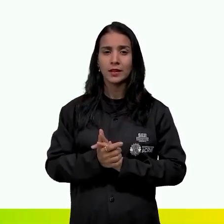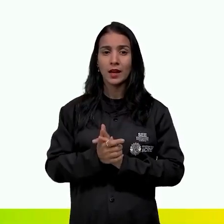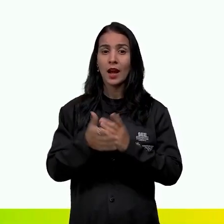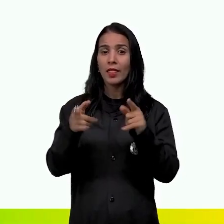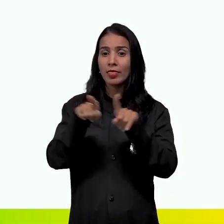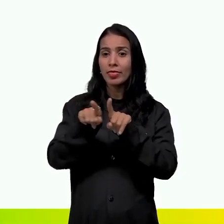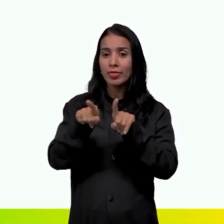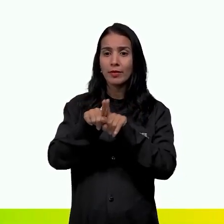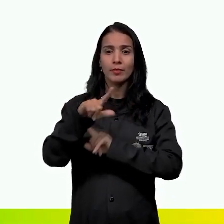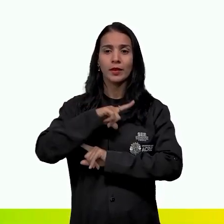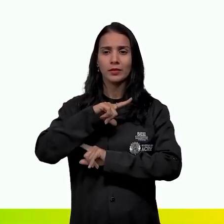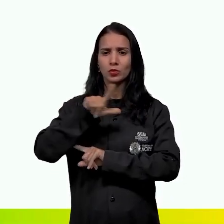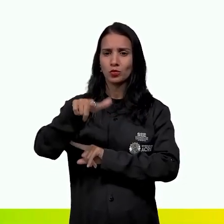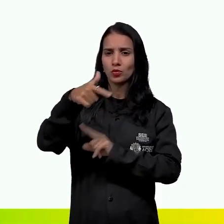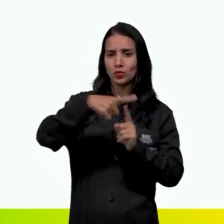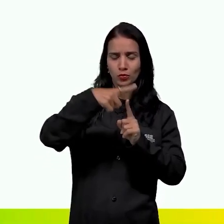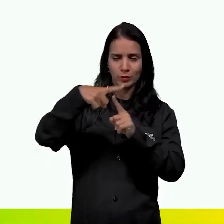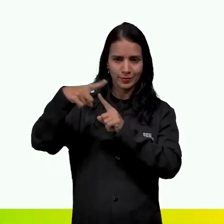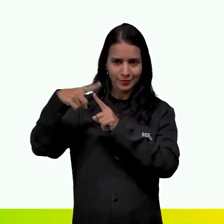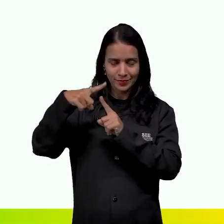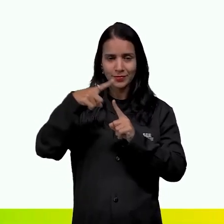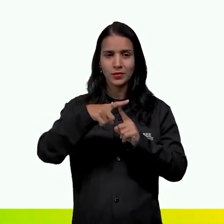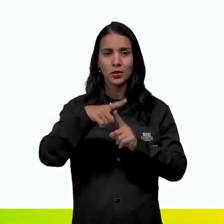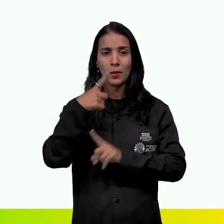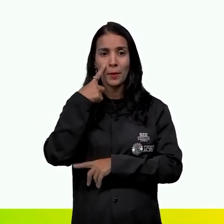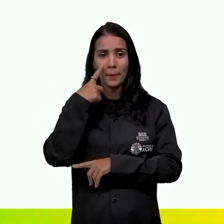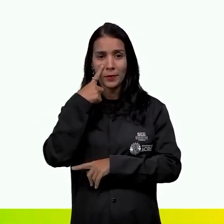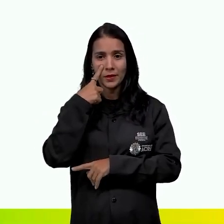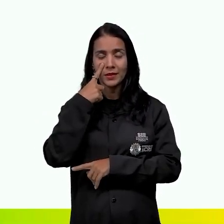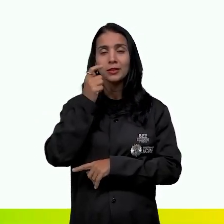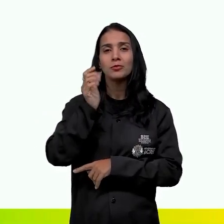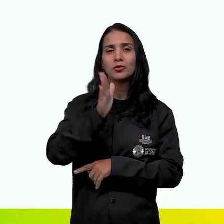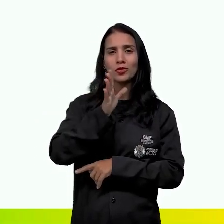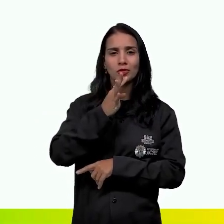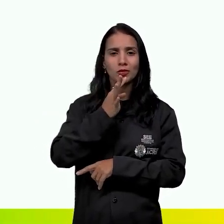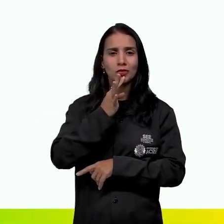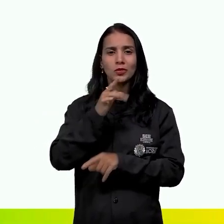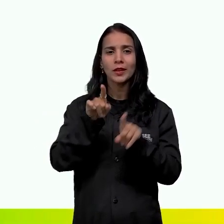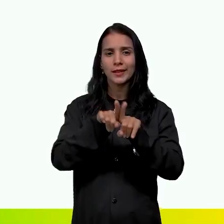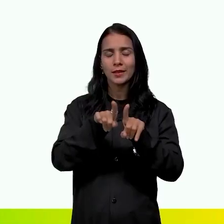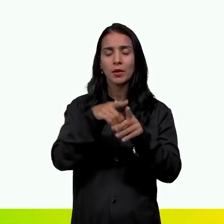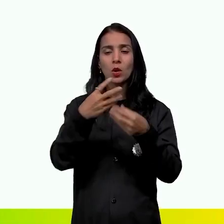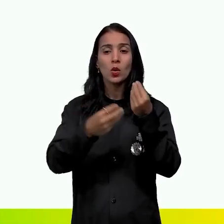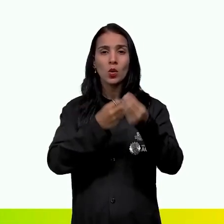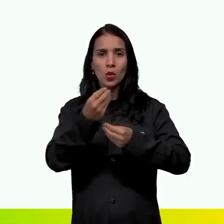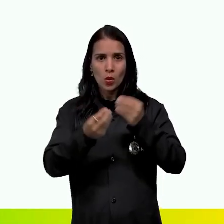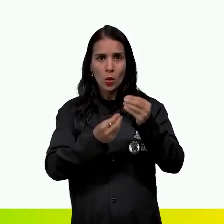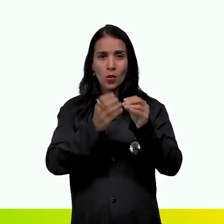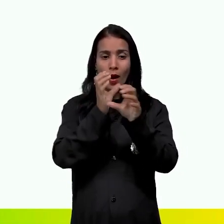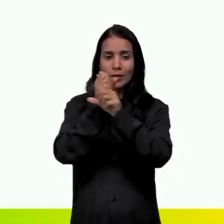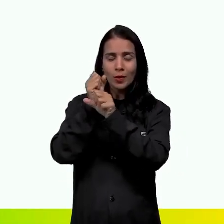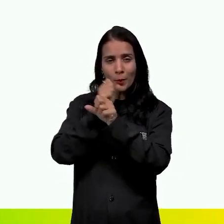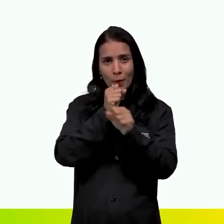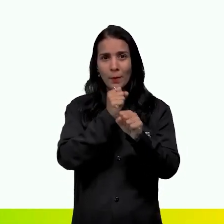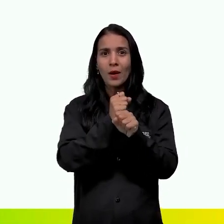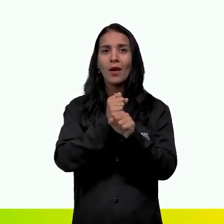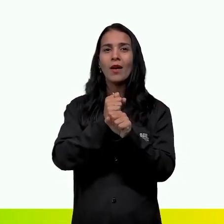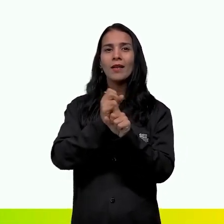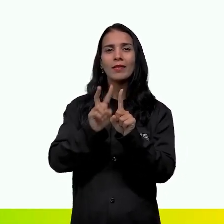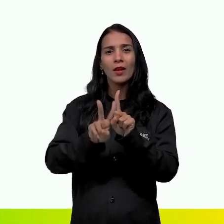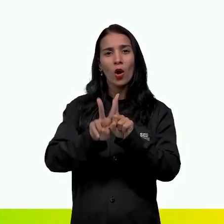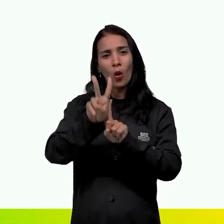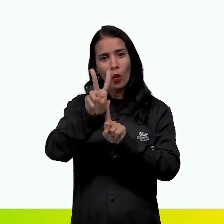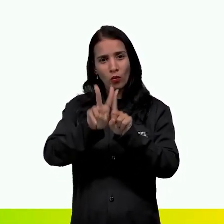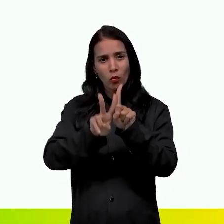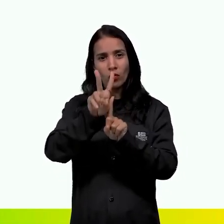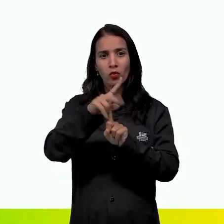Por exemplo, já nos é conhecido como calcular o volume de um prisma e o volume